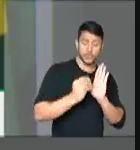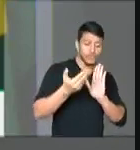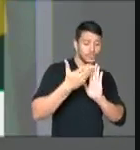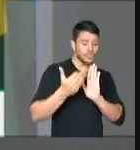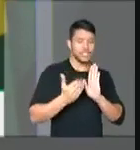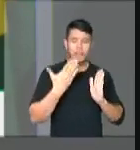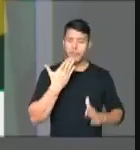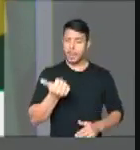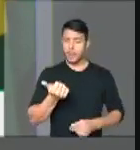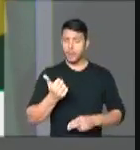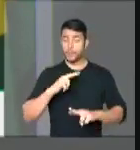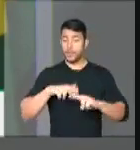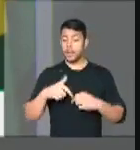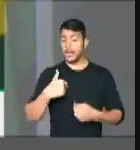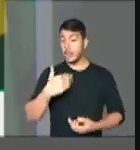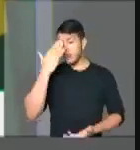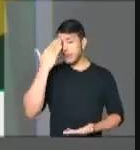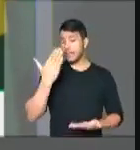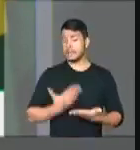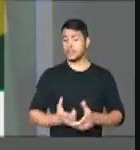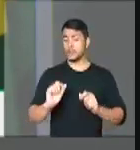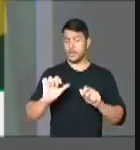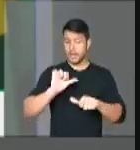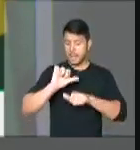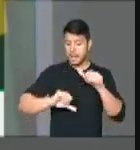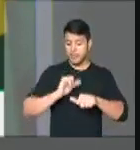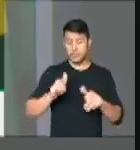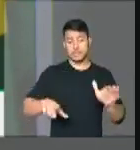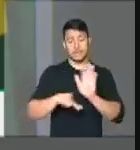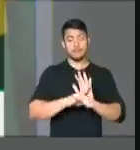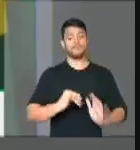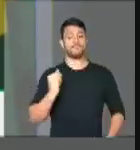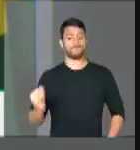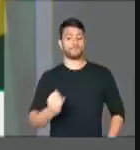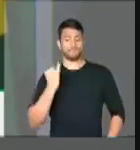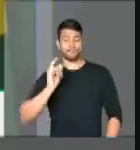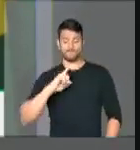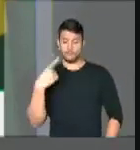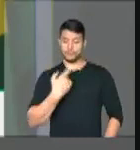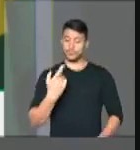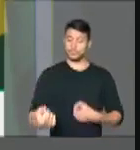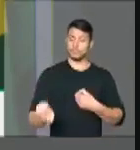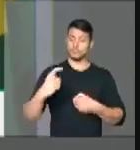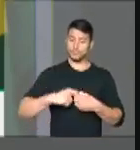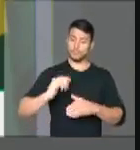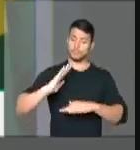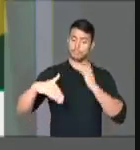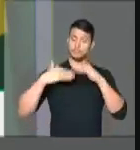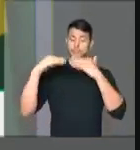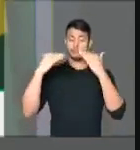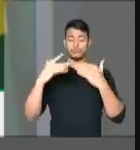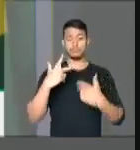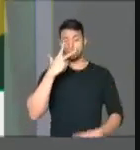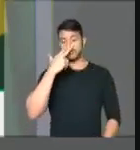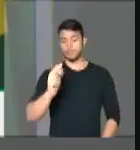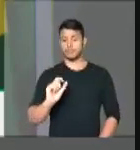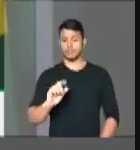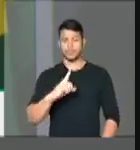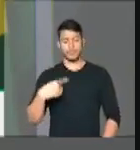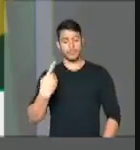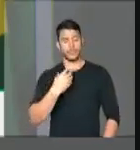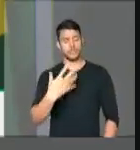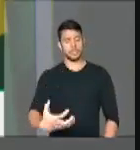acredito muito que essa reforma é fundamental para o Brasil voltar a crescer, e eu acho que a gente está fazendo o nosso papel. Eu fiquei muito orgulhoso